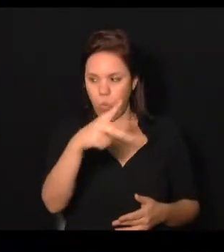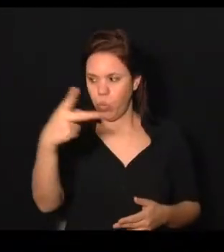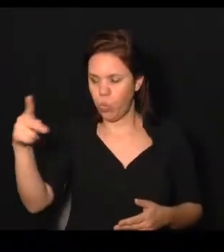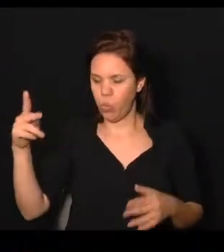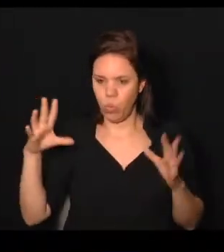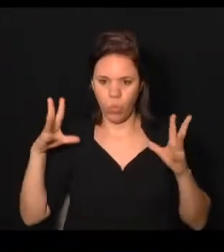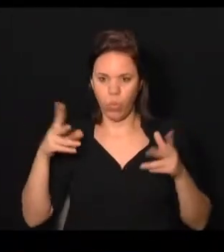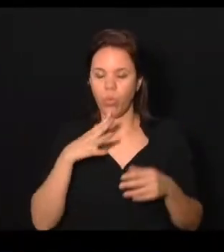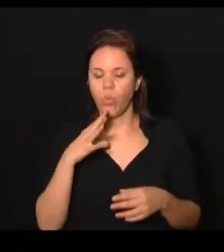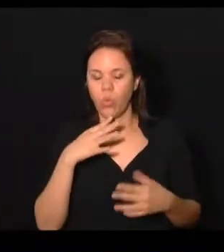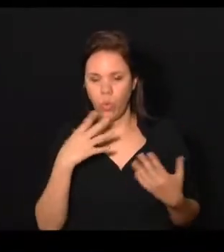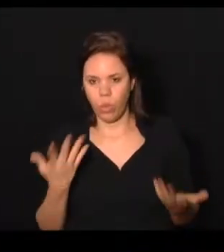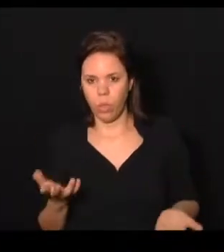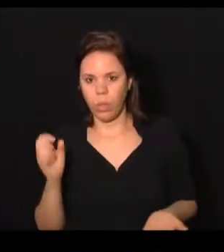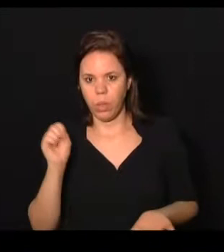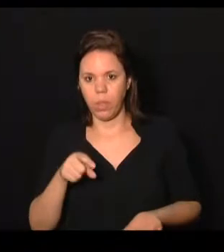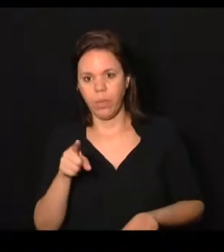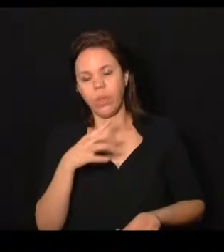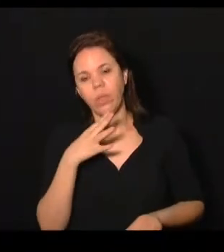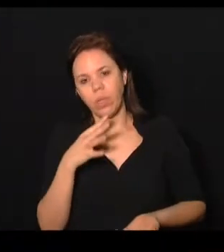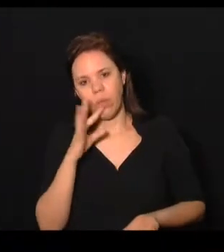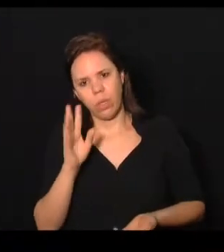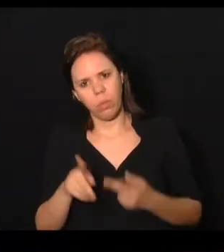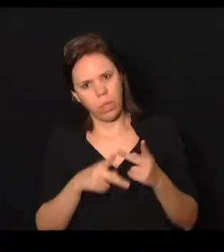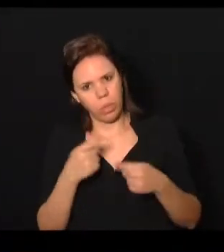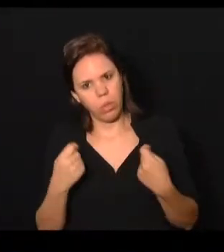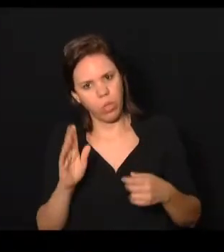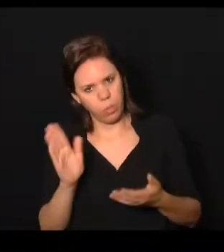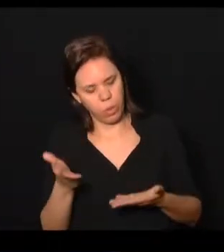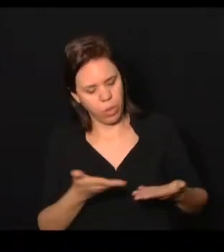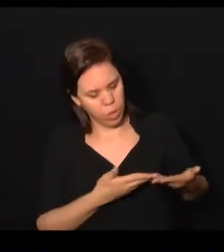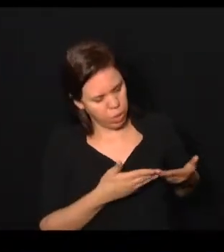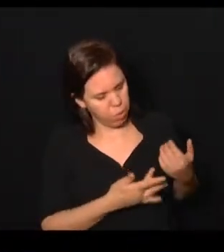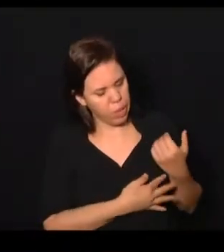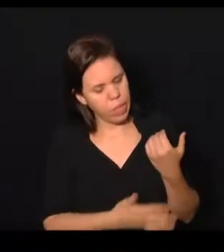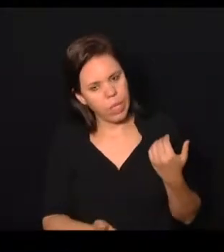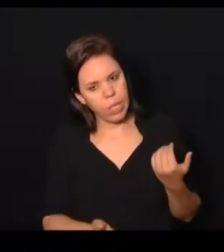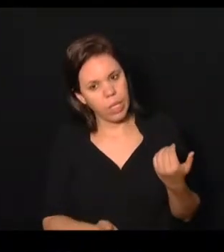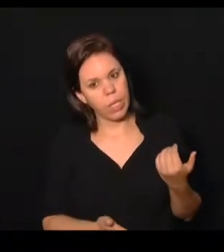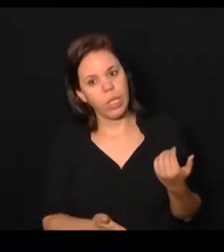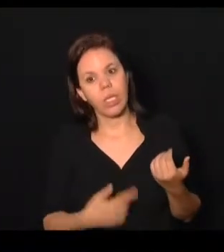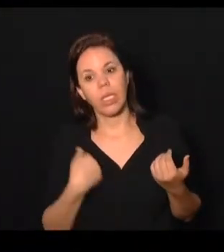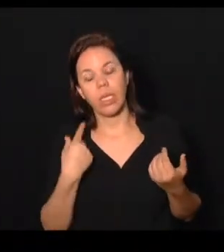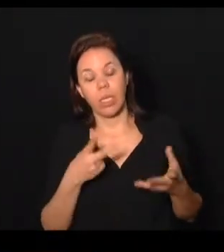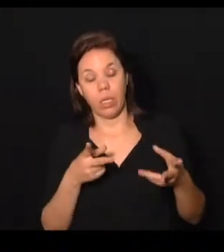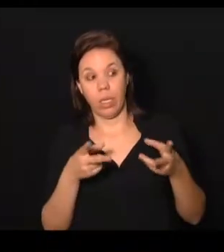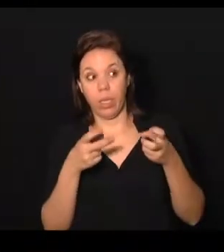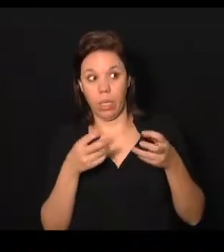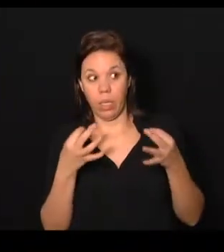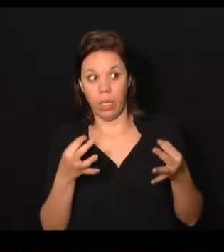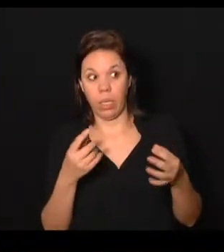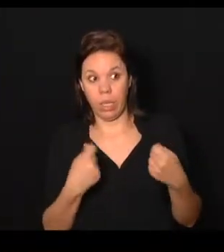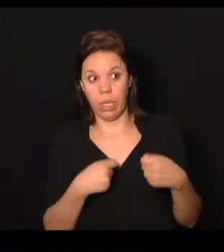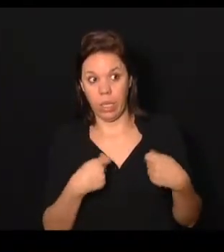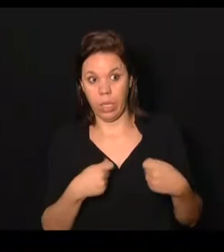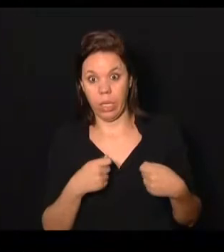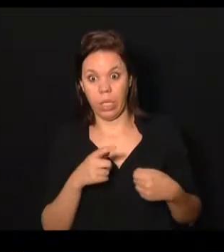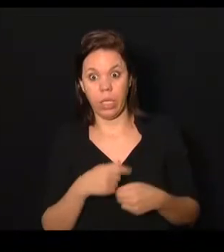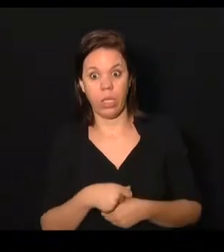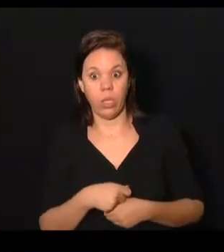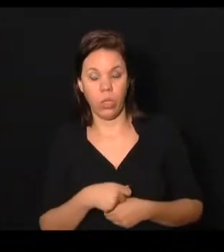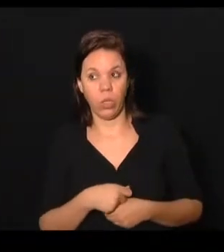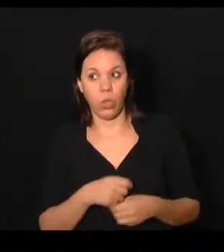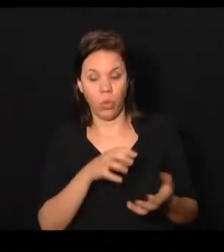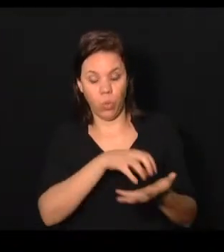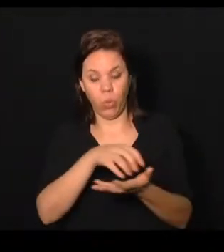pessoas que a gente conhece. Você deve conhecer gente que já precisou receber sangue. E aí que a gente se atém da necessidade que os bancos